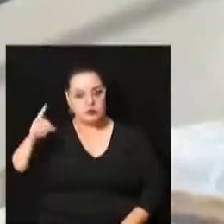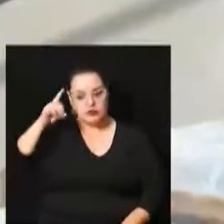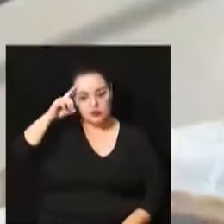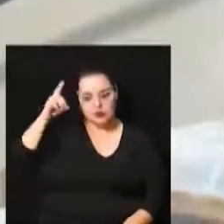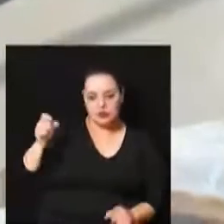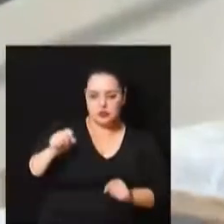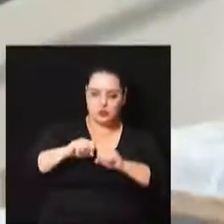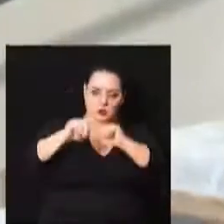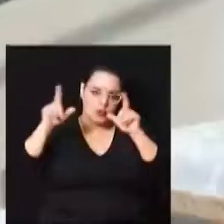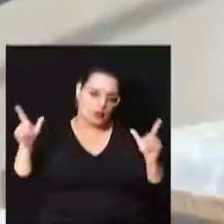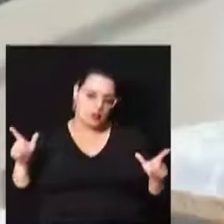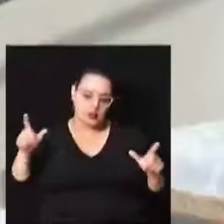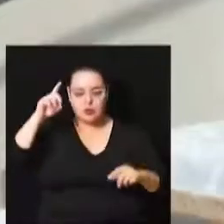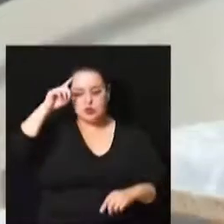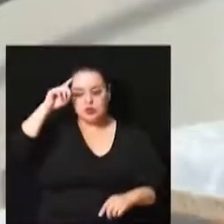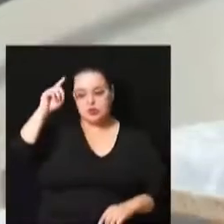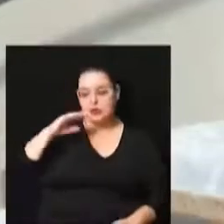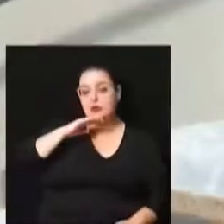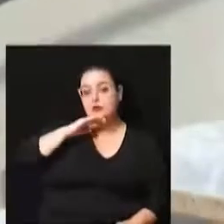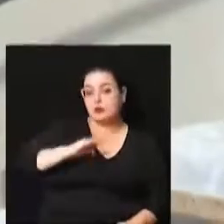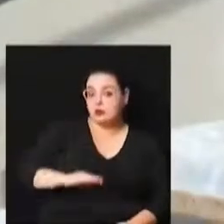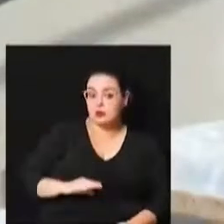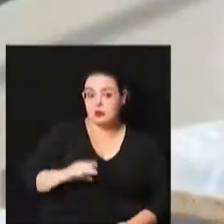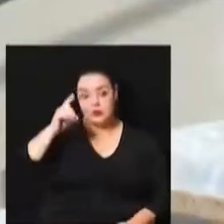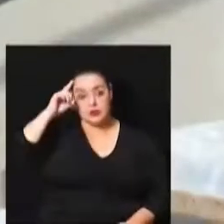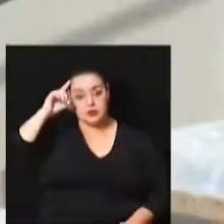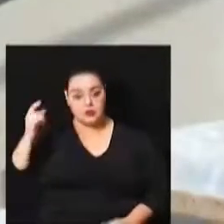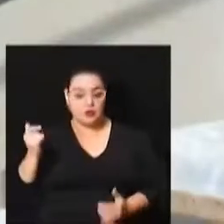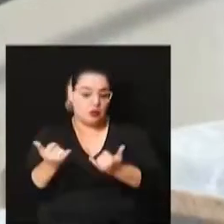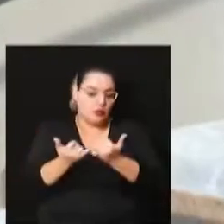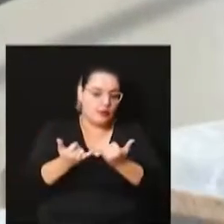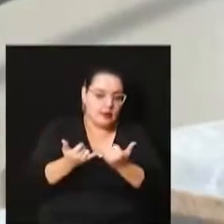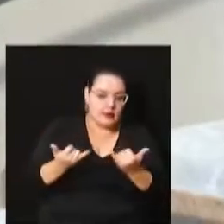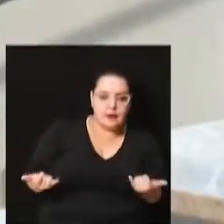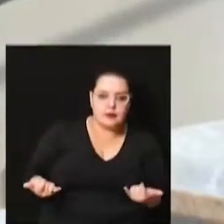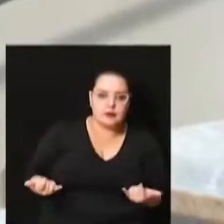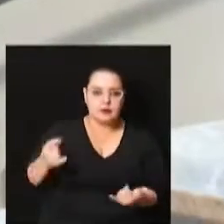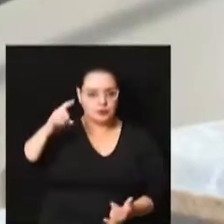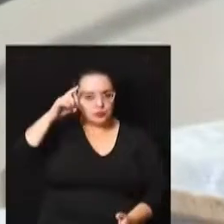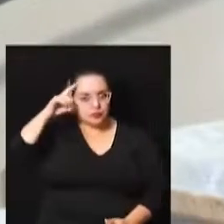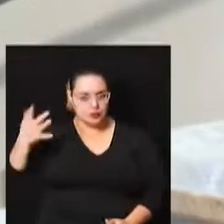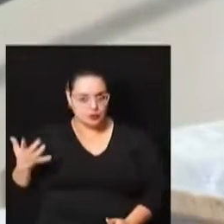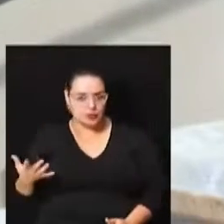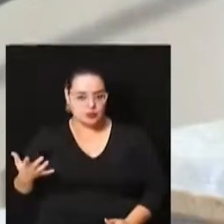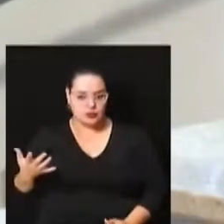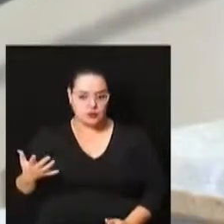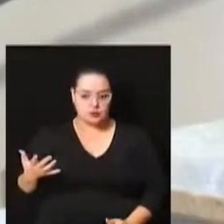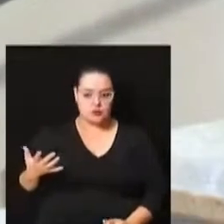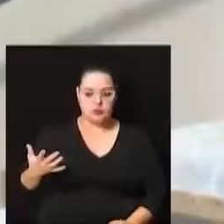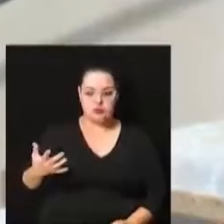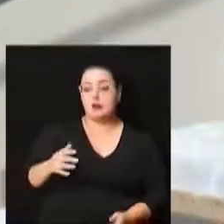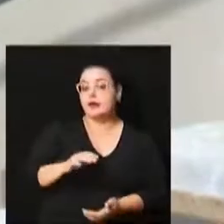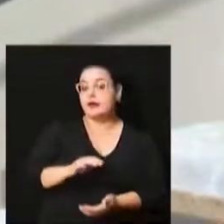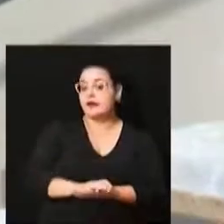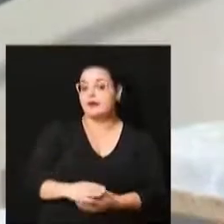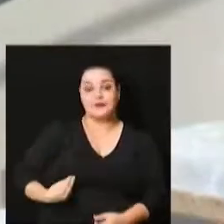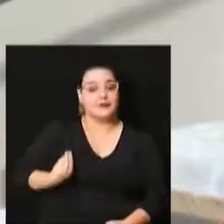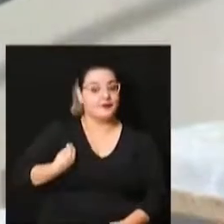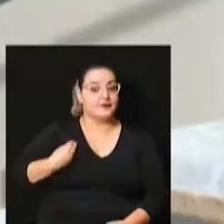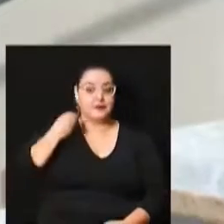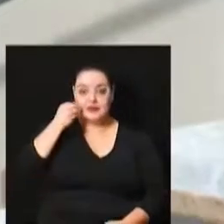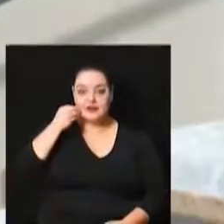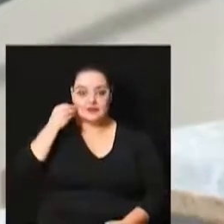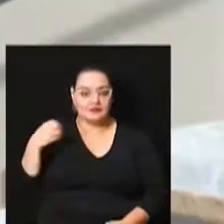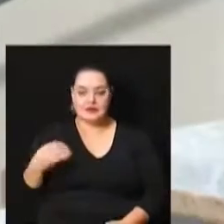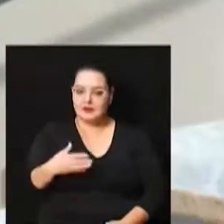de manhã, tem dias que é de tarde, tem dia que é meio período, e viver lá vai ser uma experiência